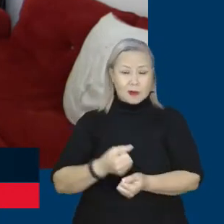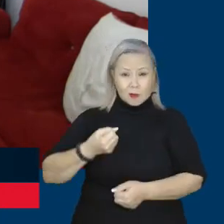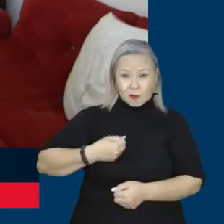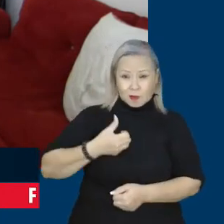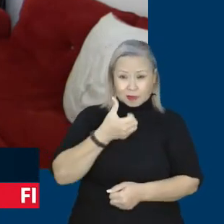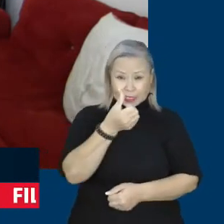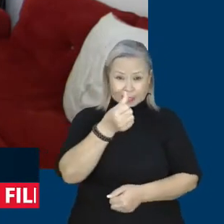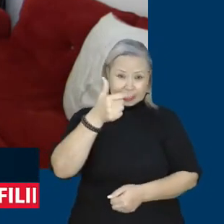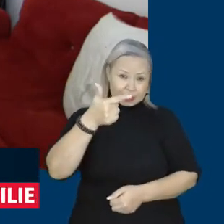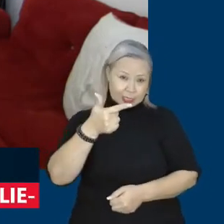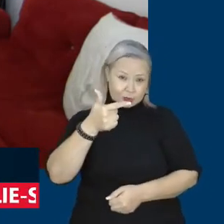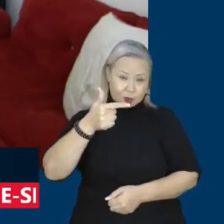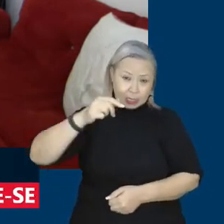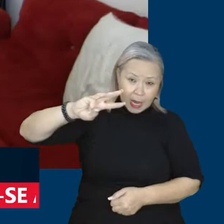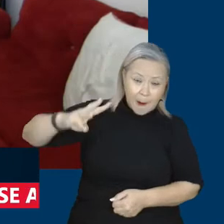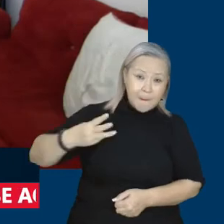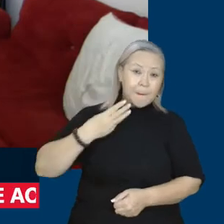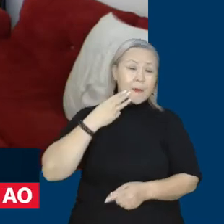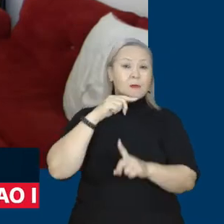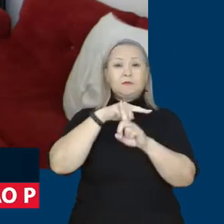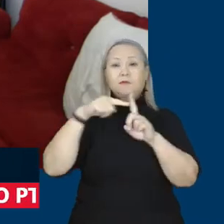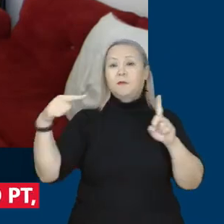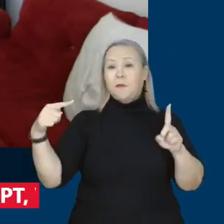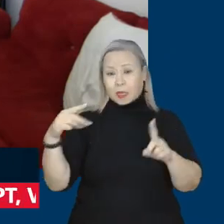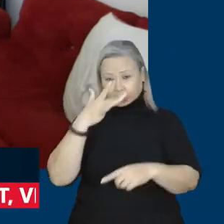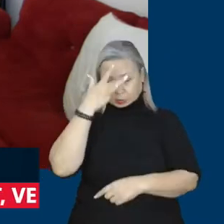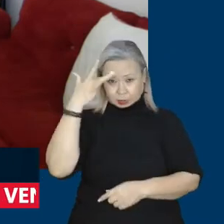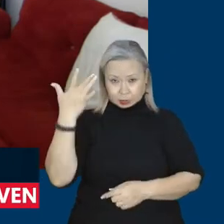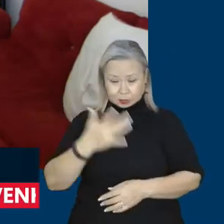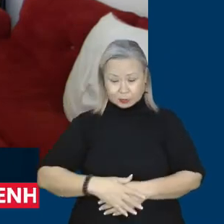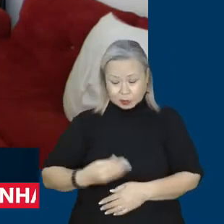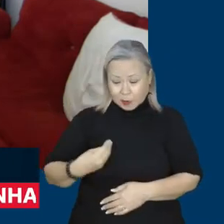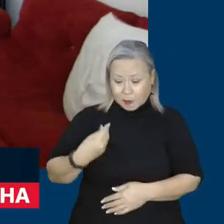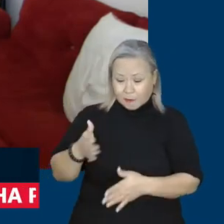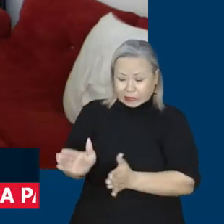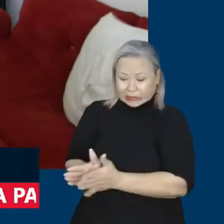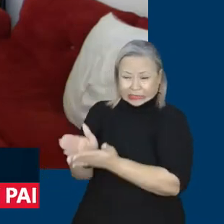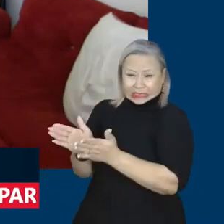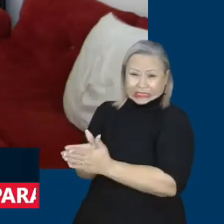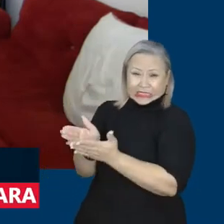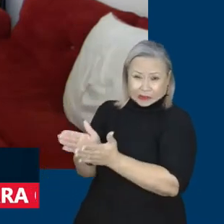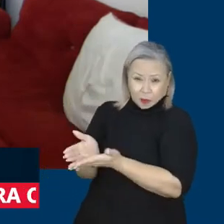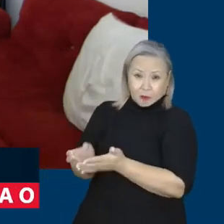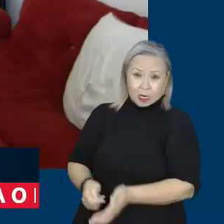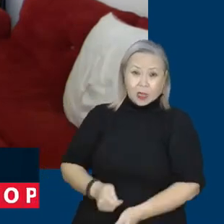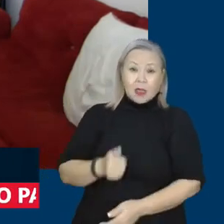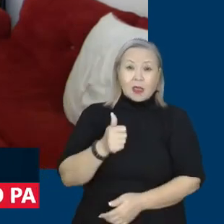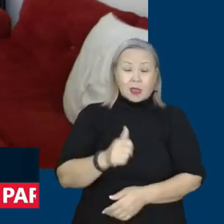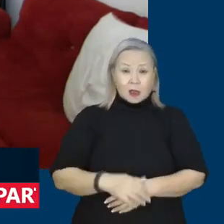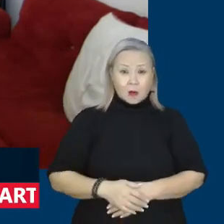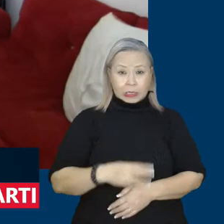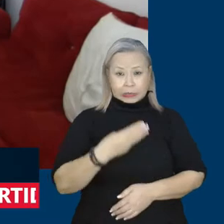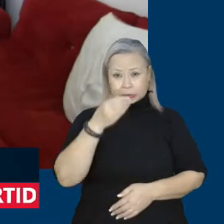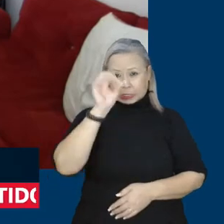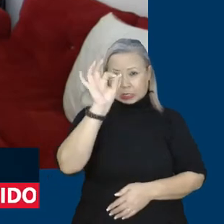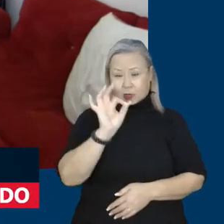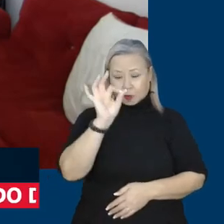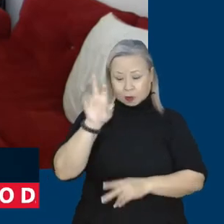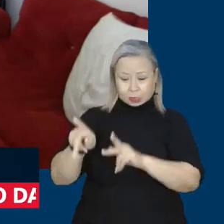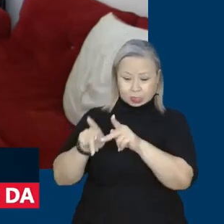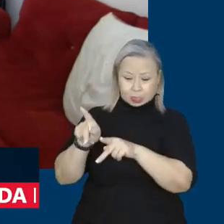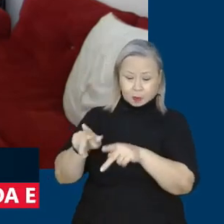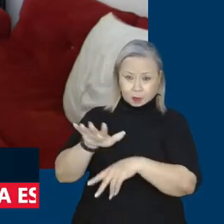62 e meio de pessoas vivendo na pobreza quase isso tá quase 30% da população